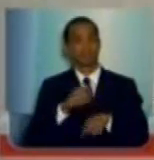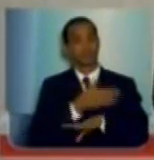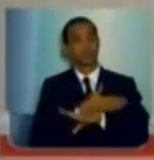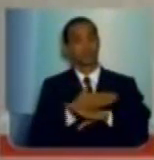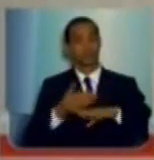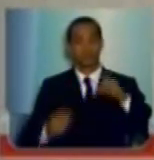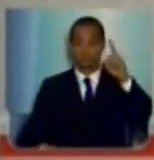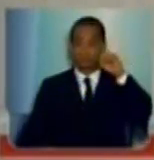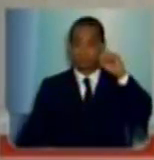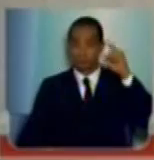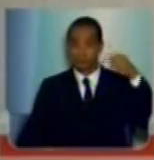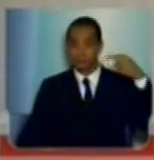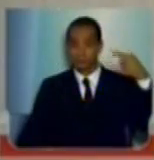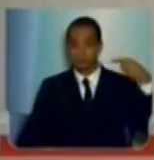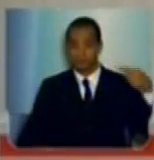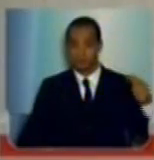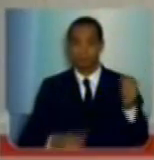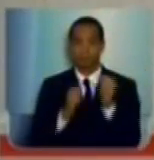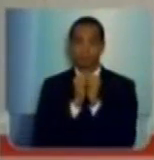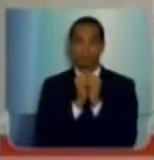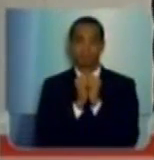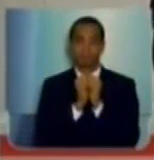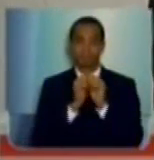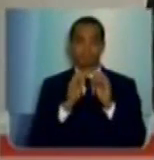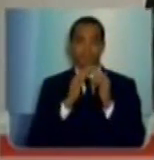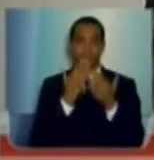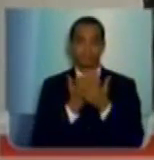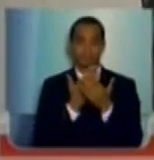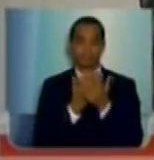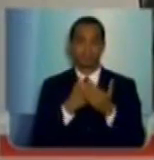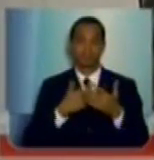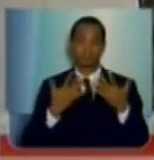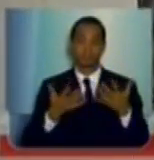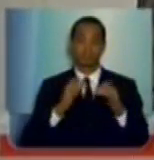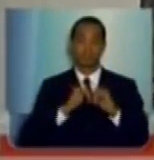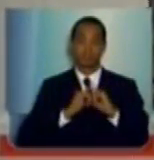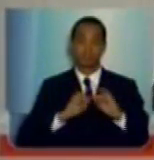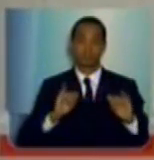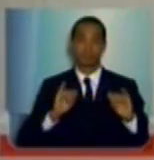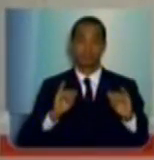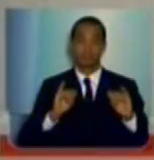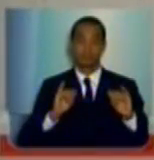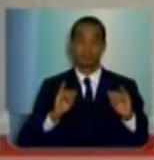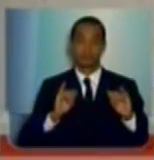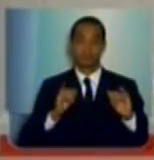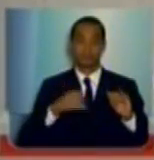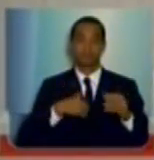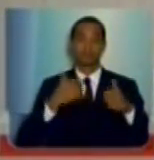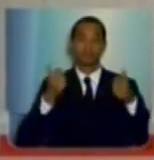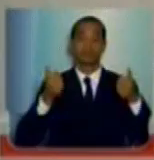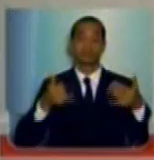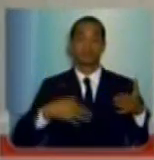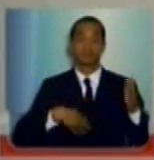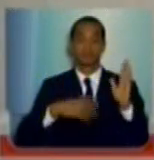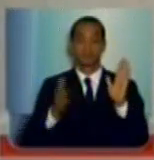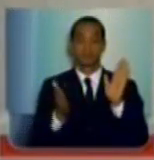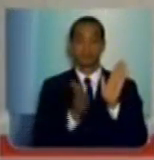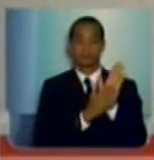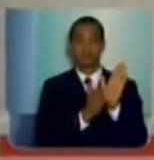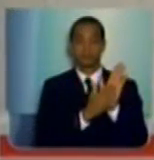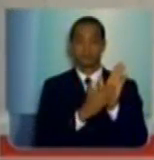dia a dia das escolas públicas eu quero aqui senhor presidente divulgar aqui tornar público